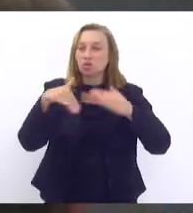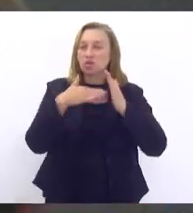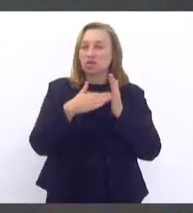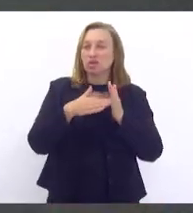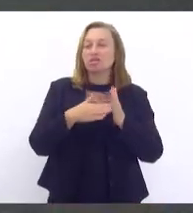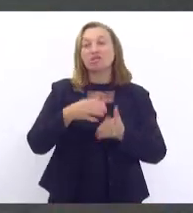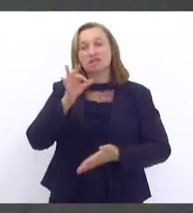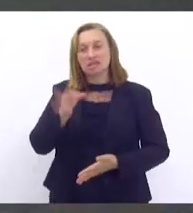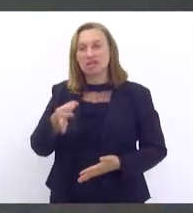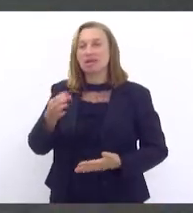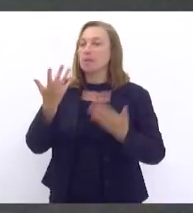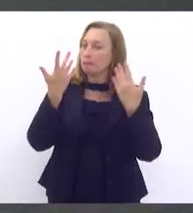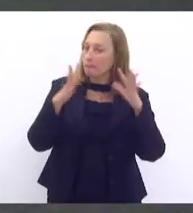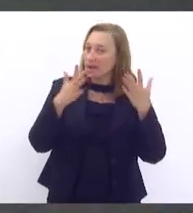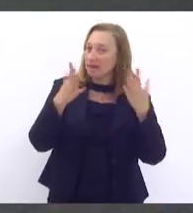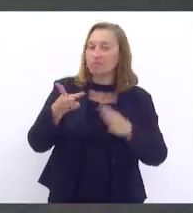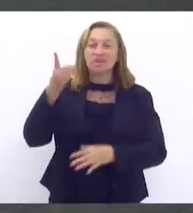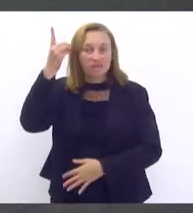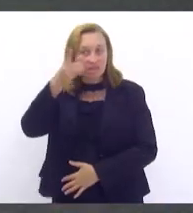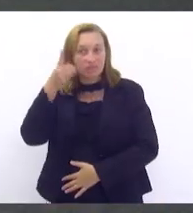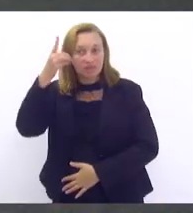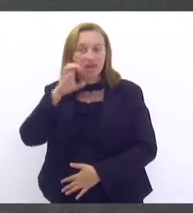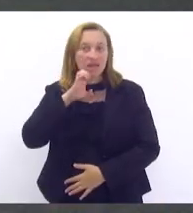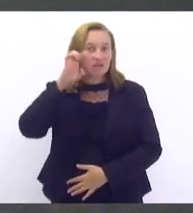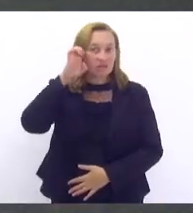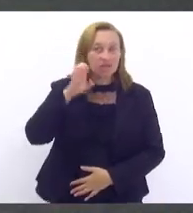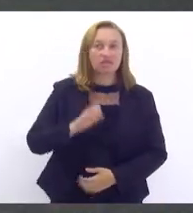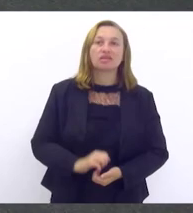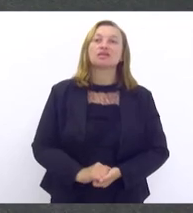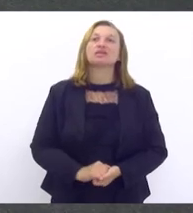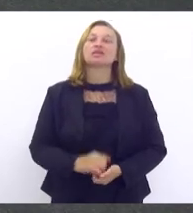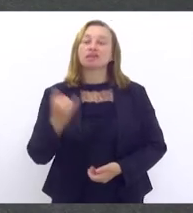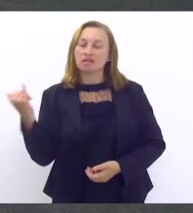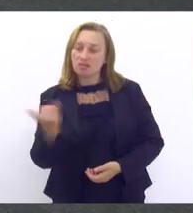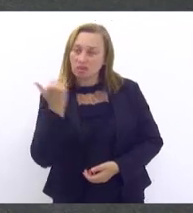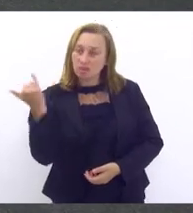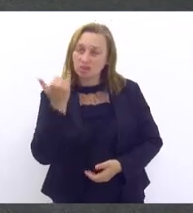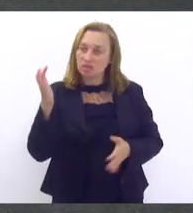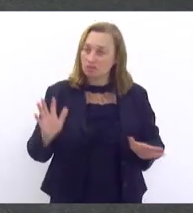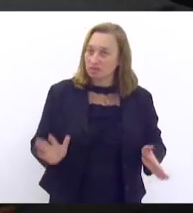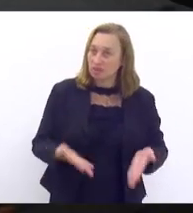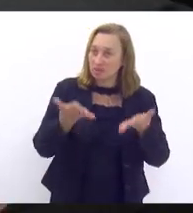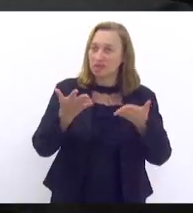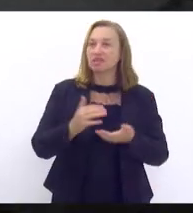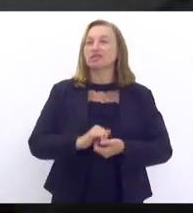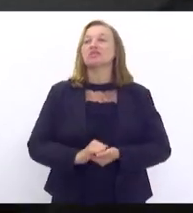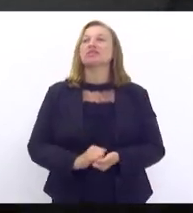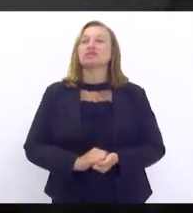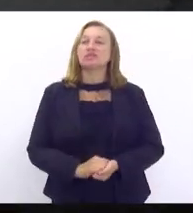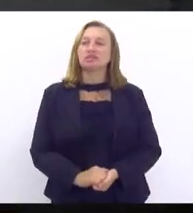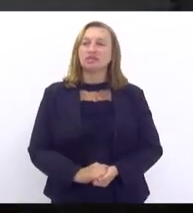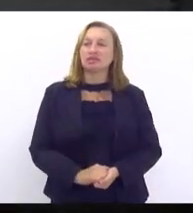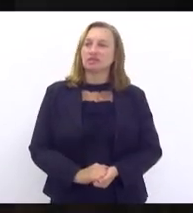e concreta. Parabéns à deputada Érica Takimoto pela importante iniciativa.